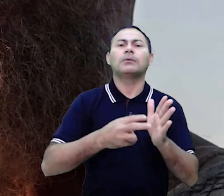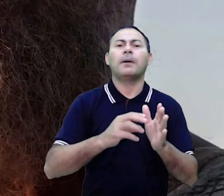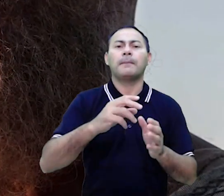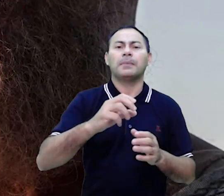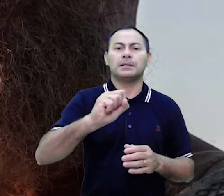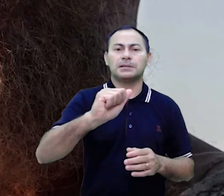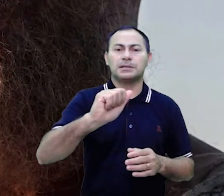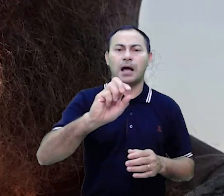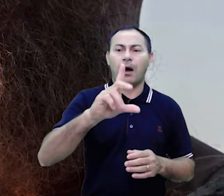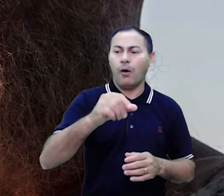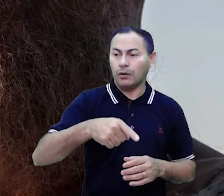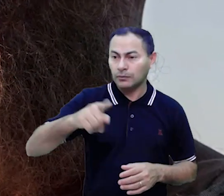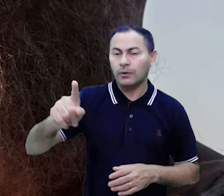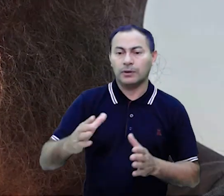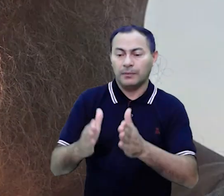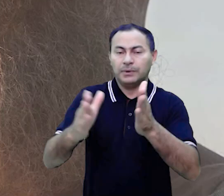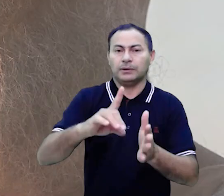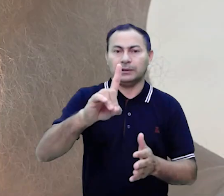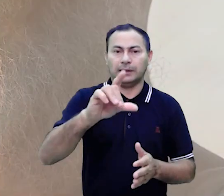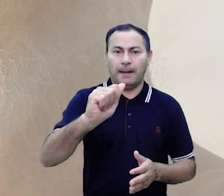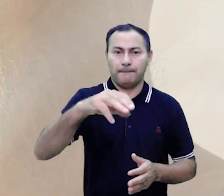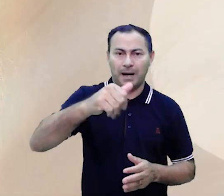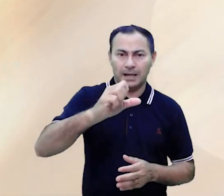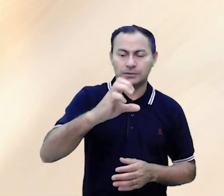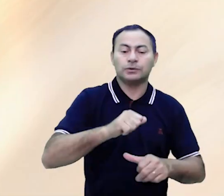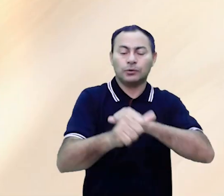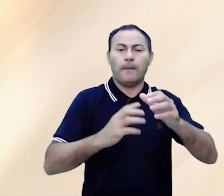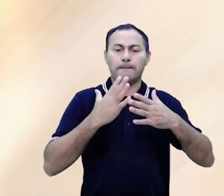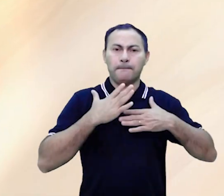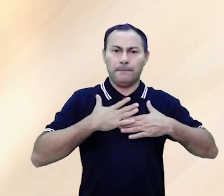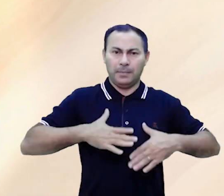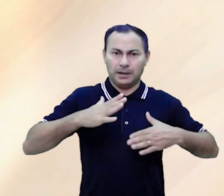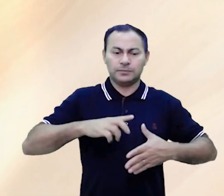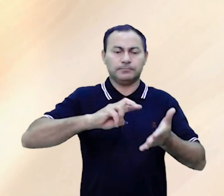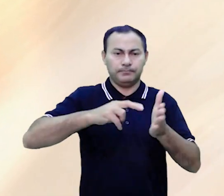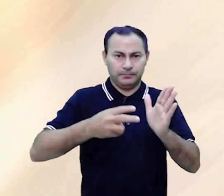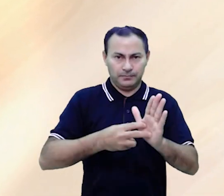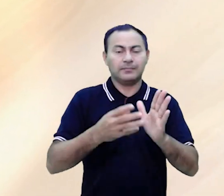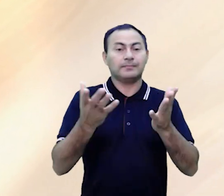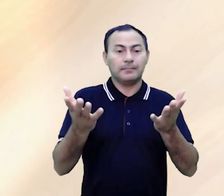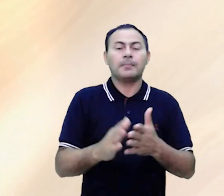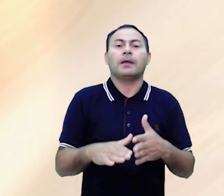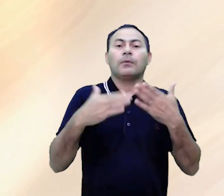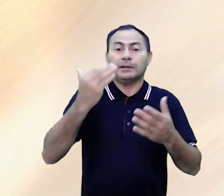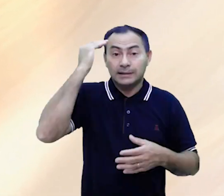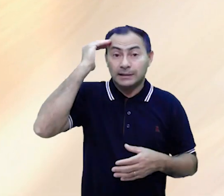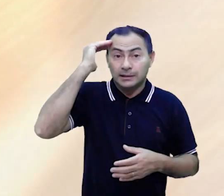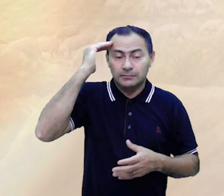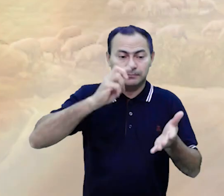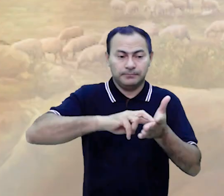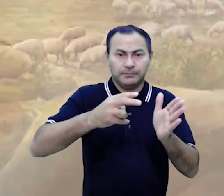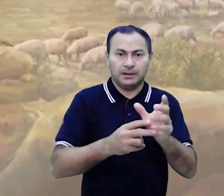aconteceu com Saulo de Tarso a caminho de Damasco foi que ele simplesmente tornou-se manso. É isso que mansidão quer dizer.